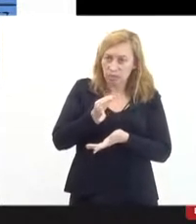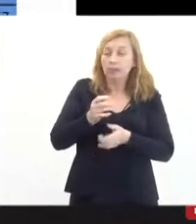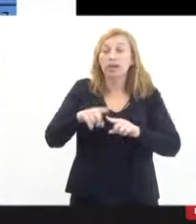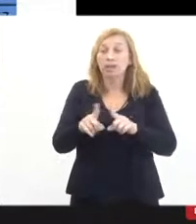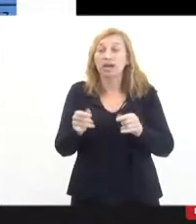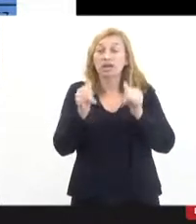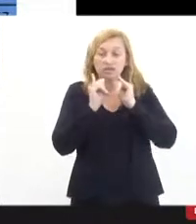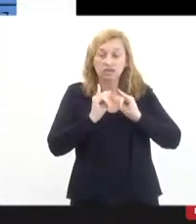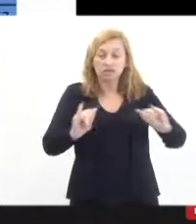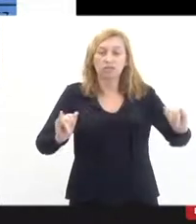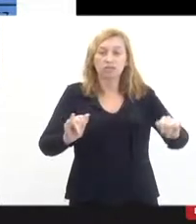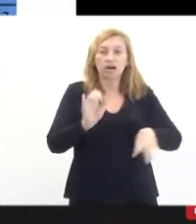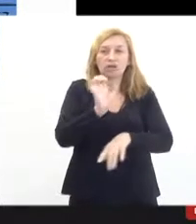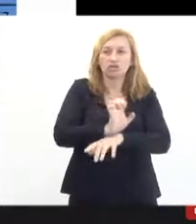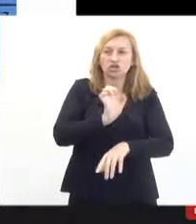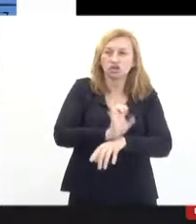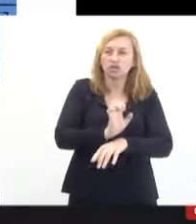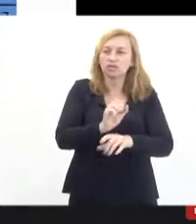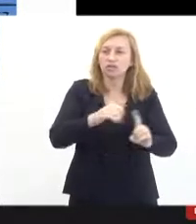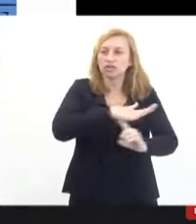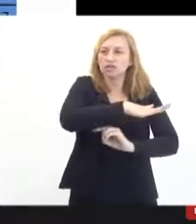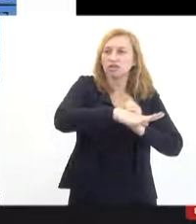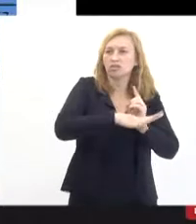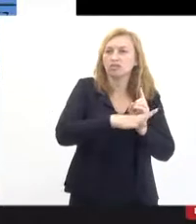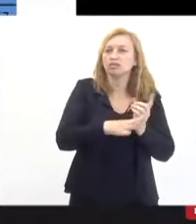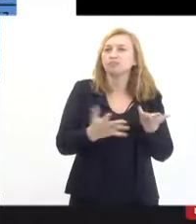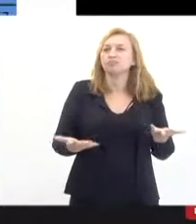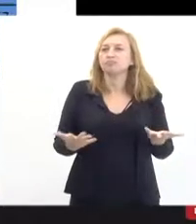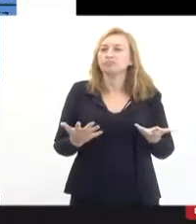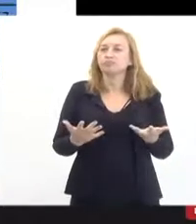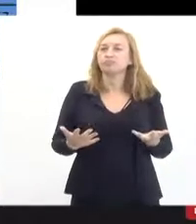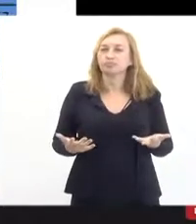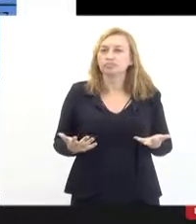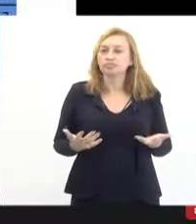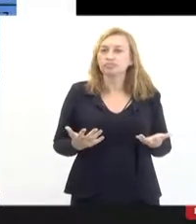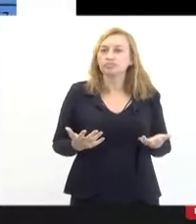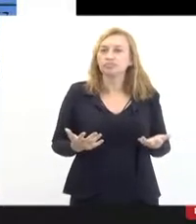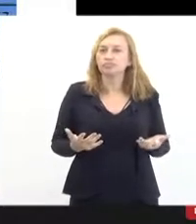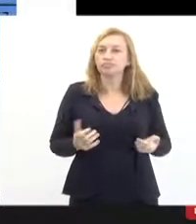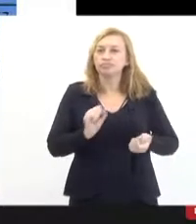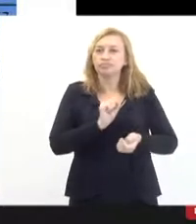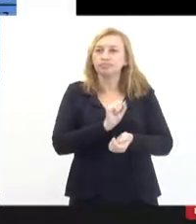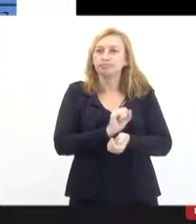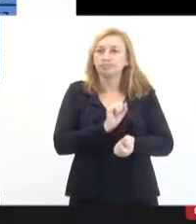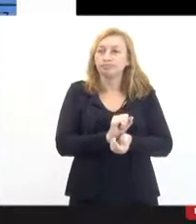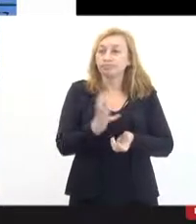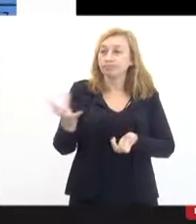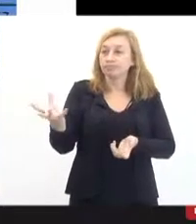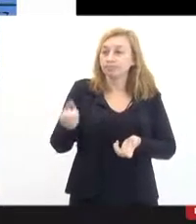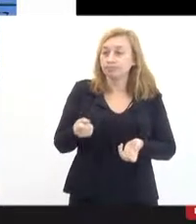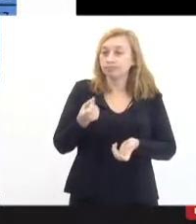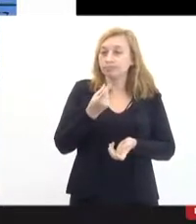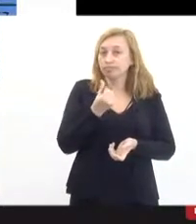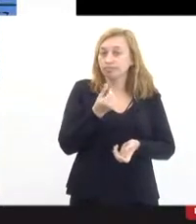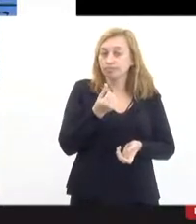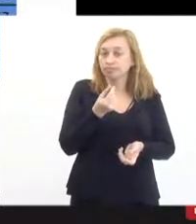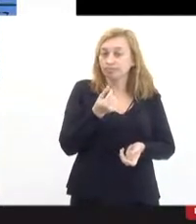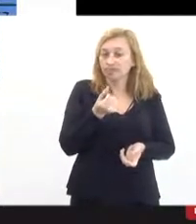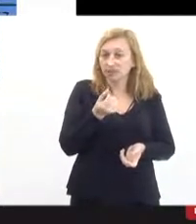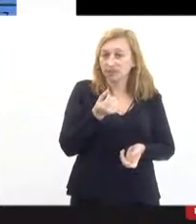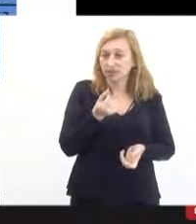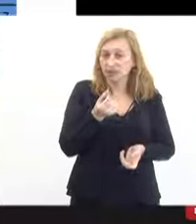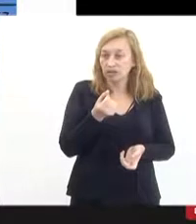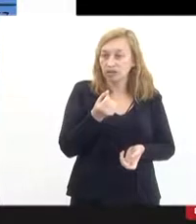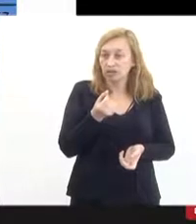né, que de acordo com a expectativa de recebimento, deveria figurar